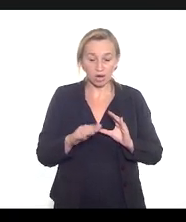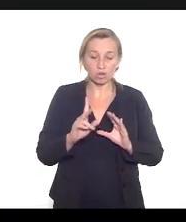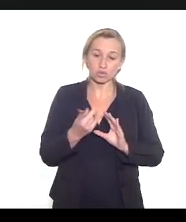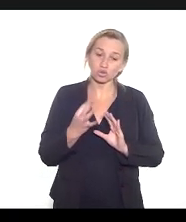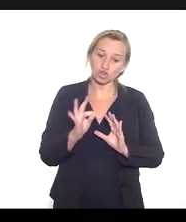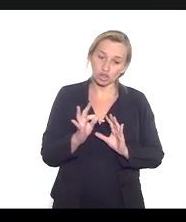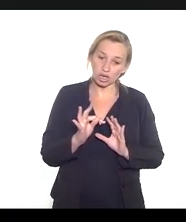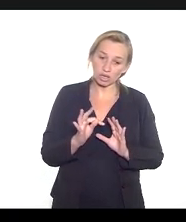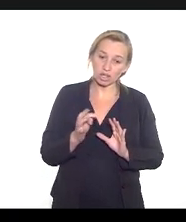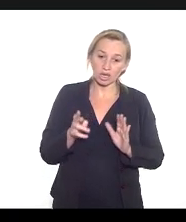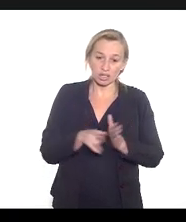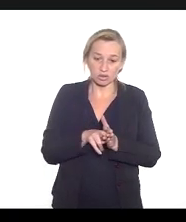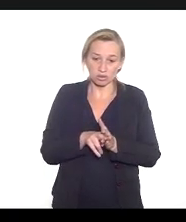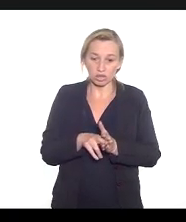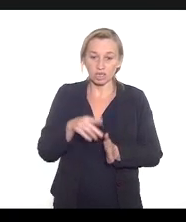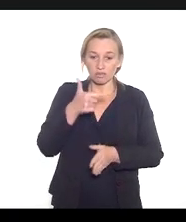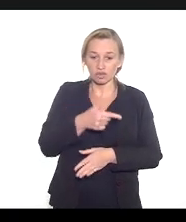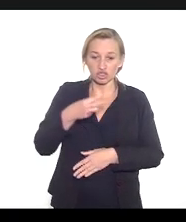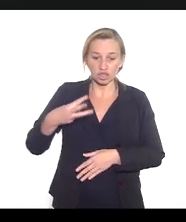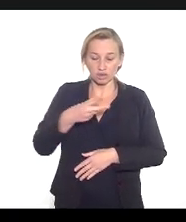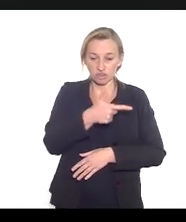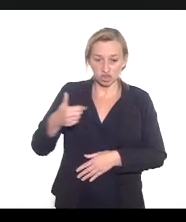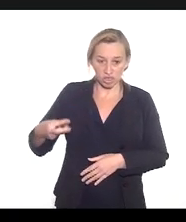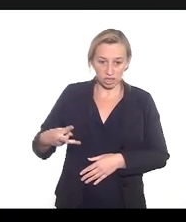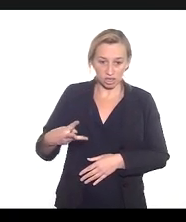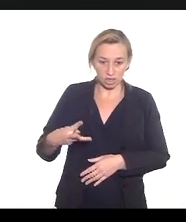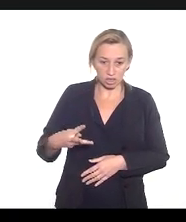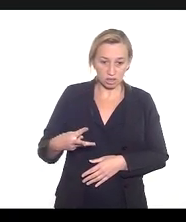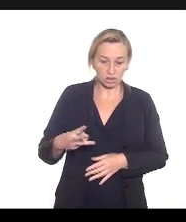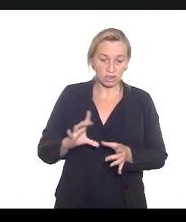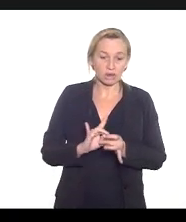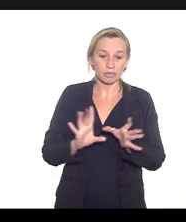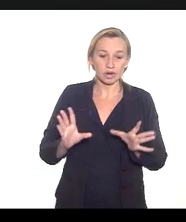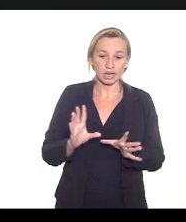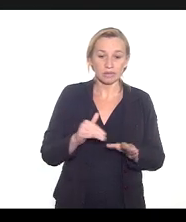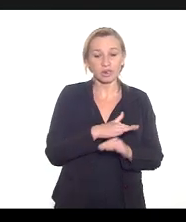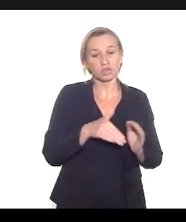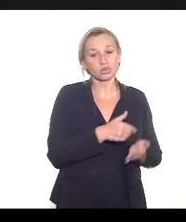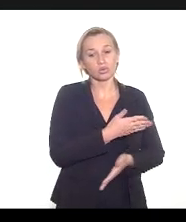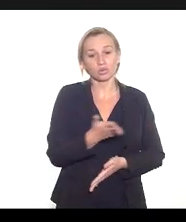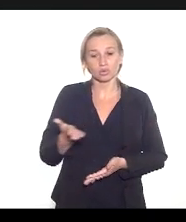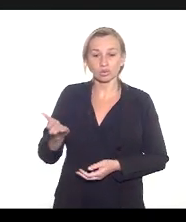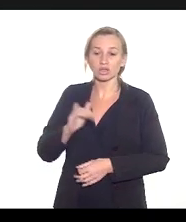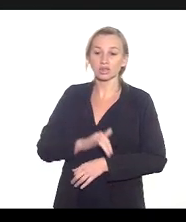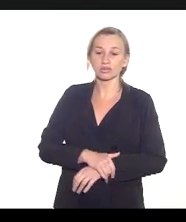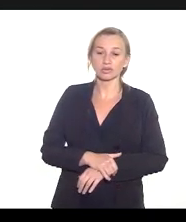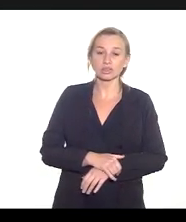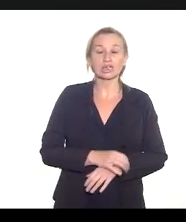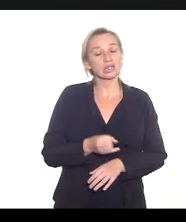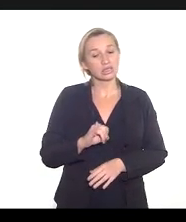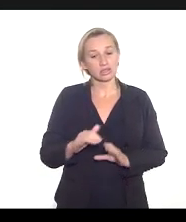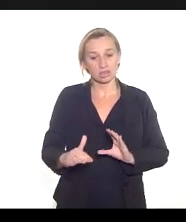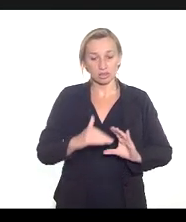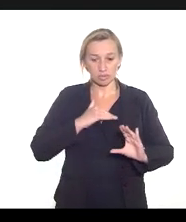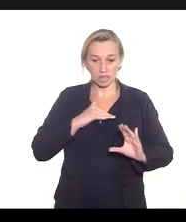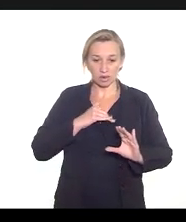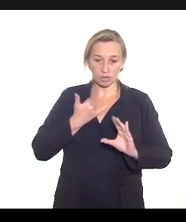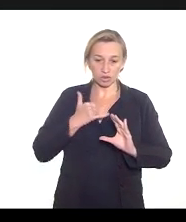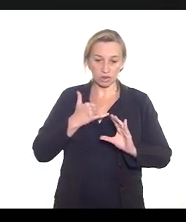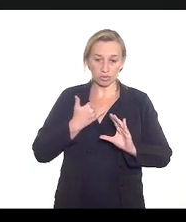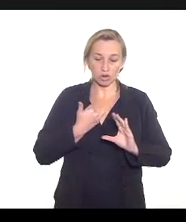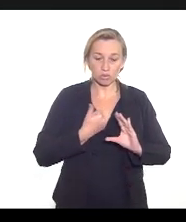chat por favor a resolução 23 23 que aí fica disponível para todos os participantes se não encaminhar para o meu Zap